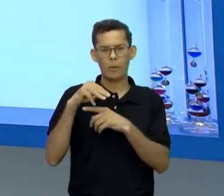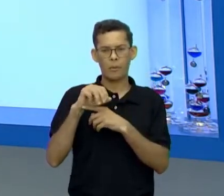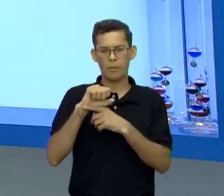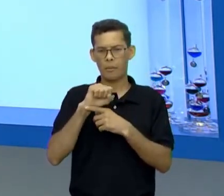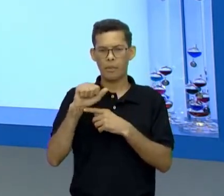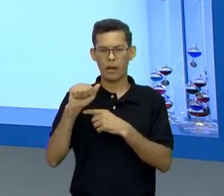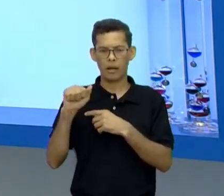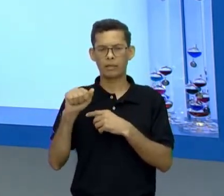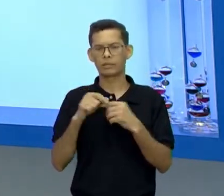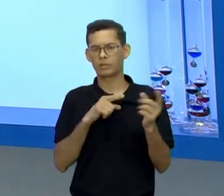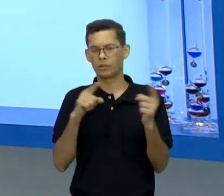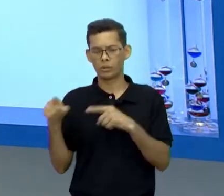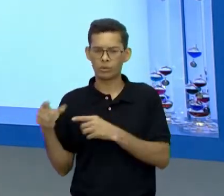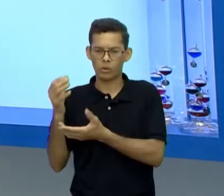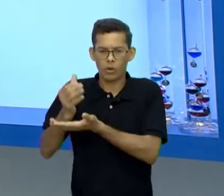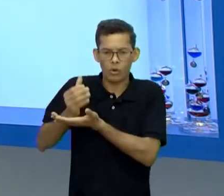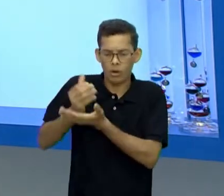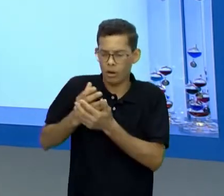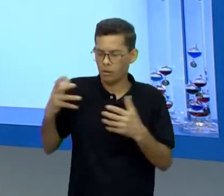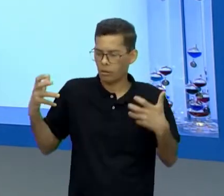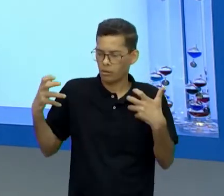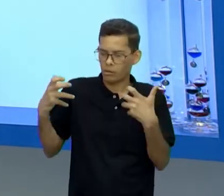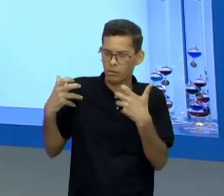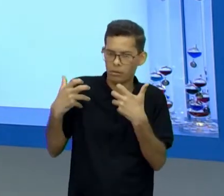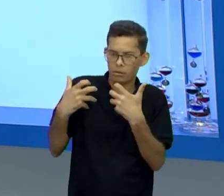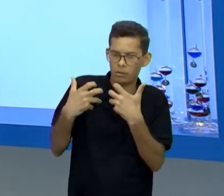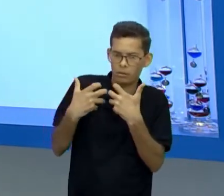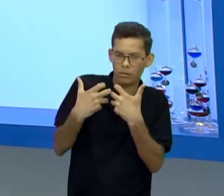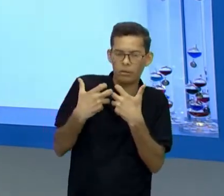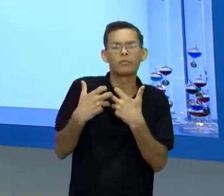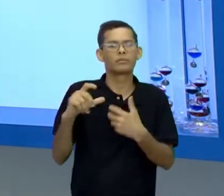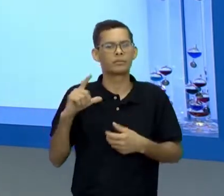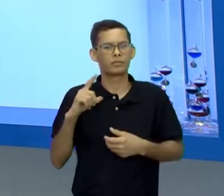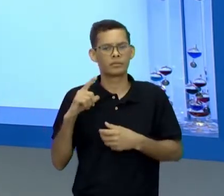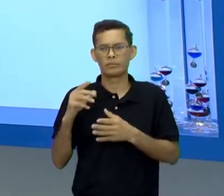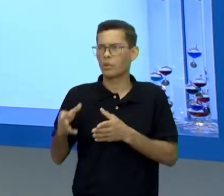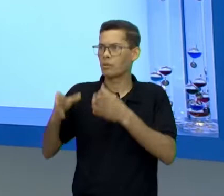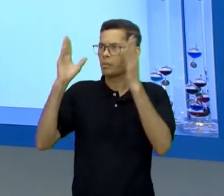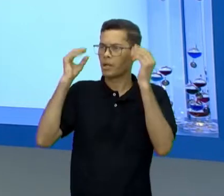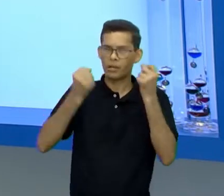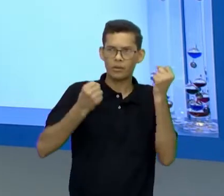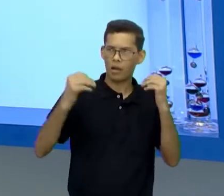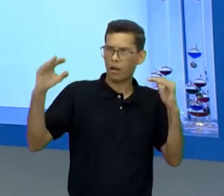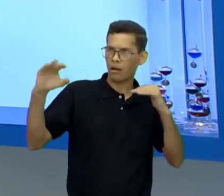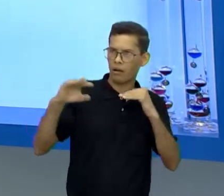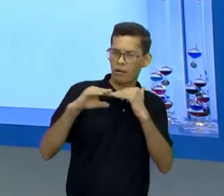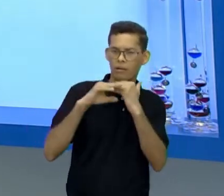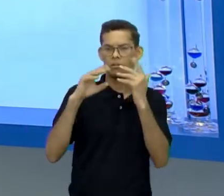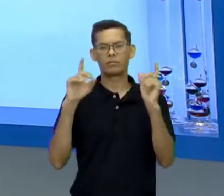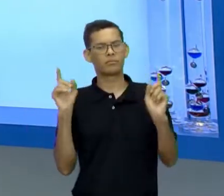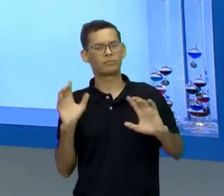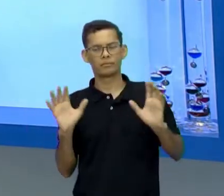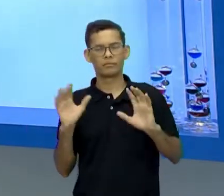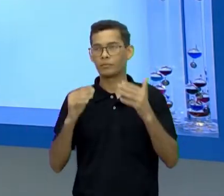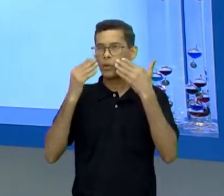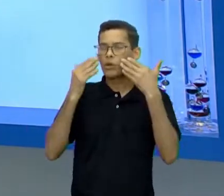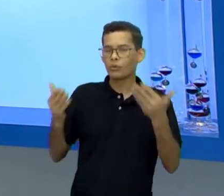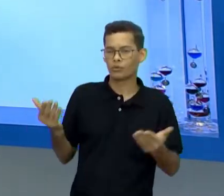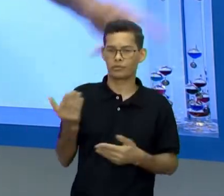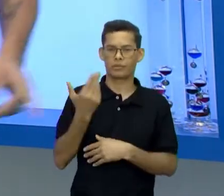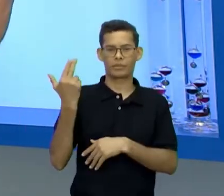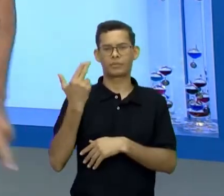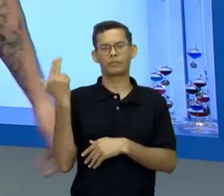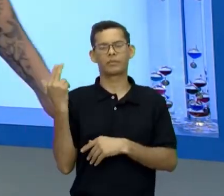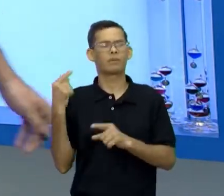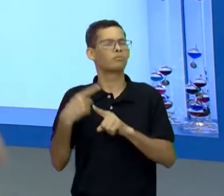prédio está me atraindo. Ah, eu não consigo sair do prédio. E por que você não vê isso? E aí